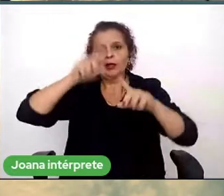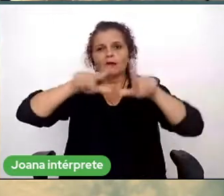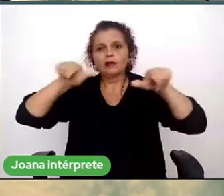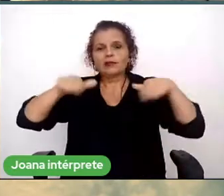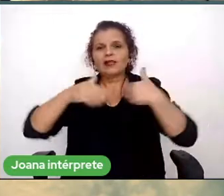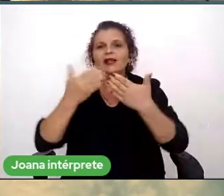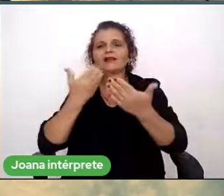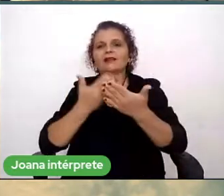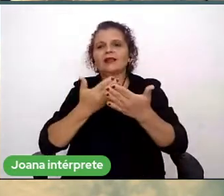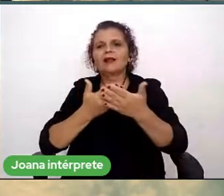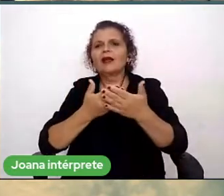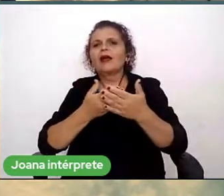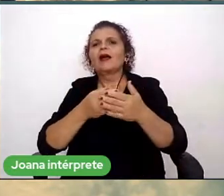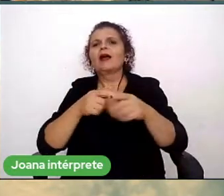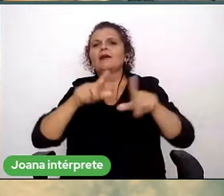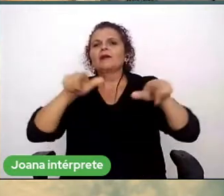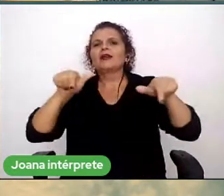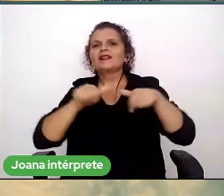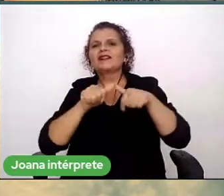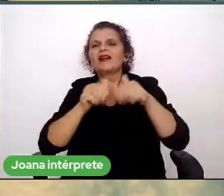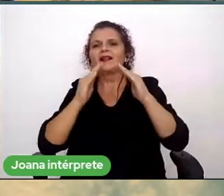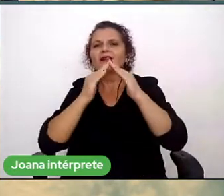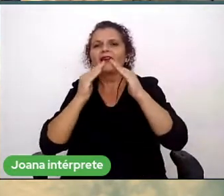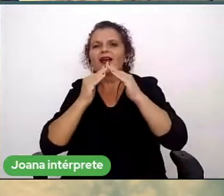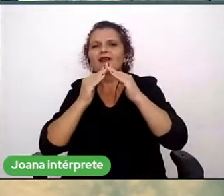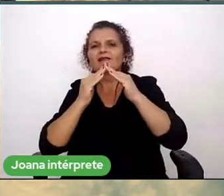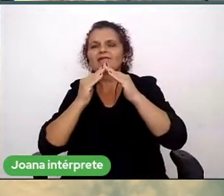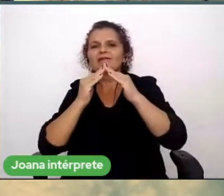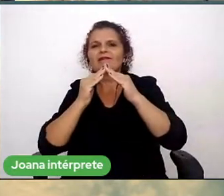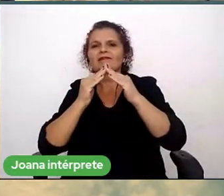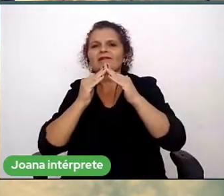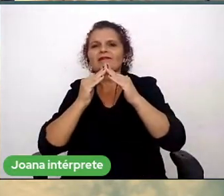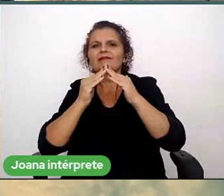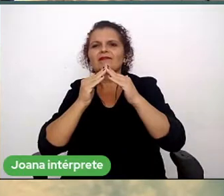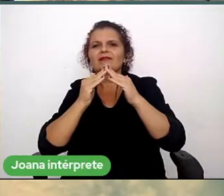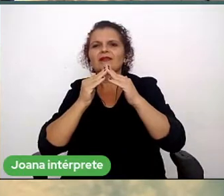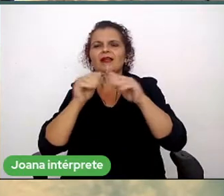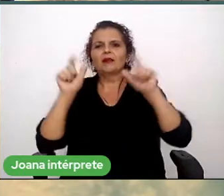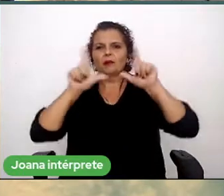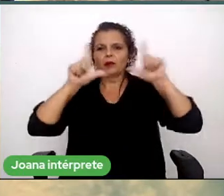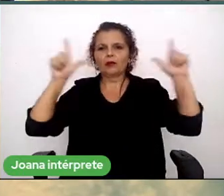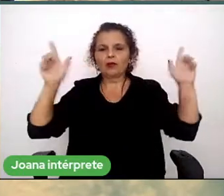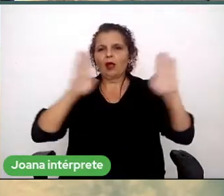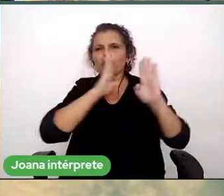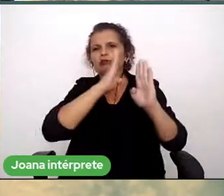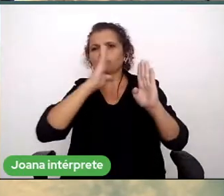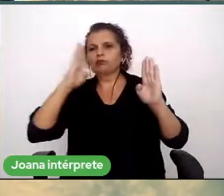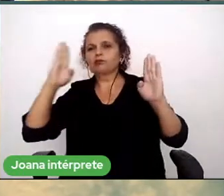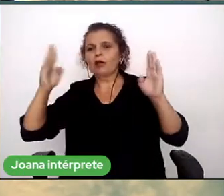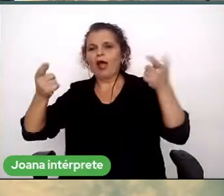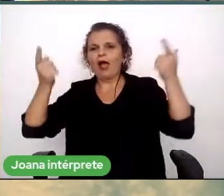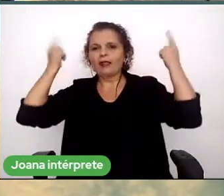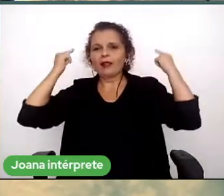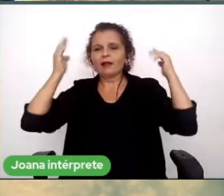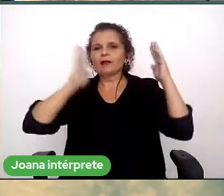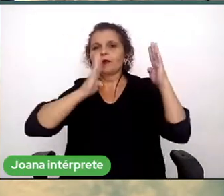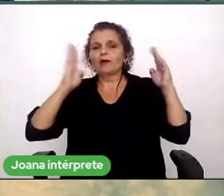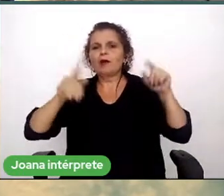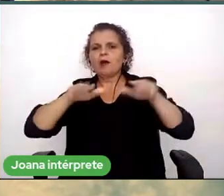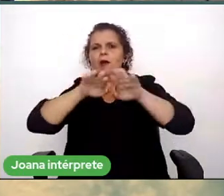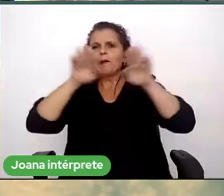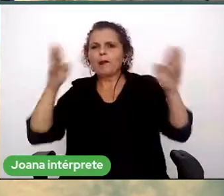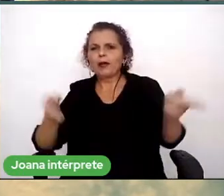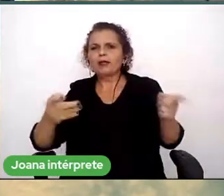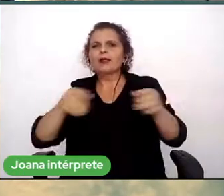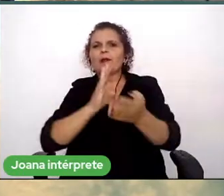de casa então vocês podem ver ou não é a minha estante de livros aqui atrás uma mesa com alguns livros